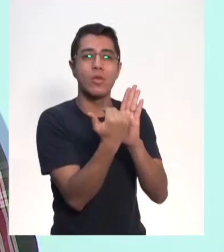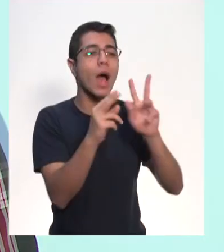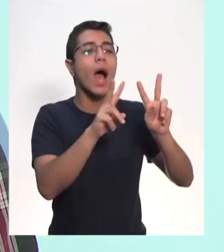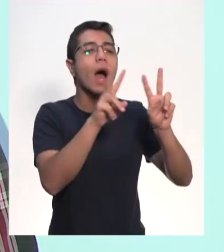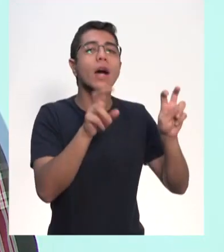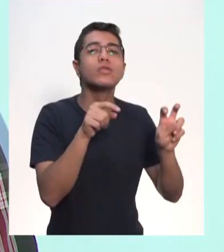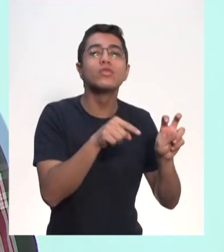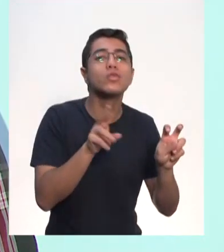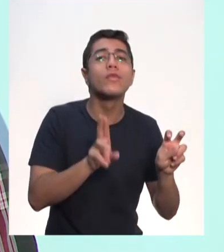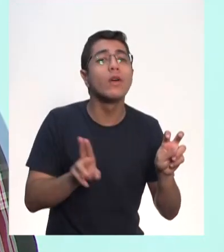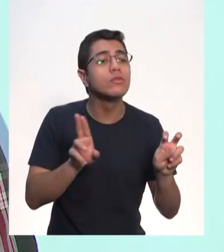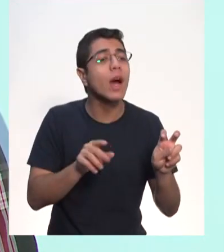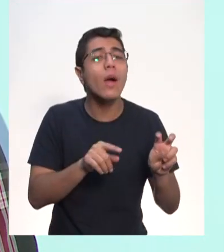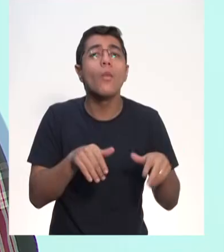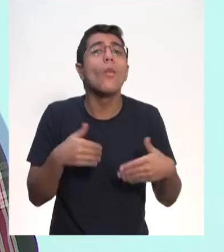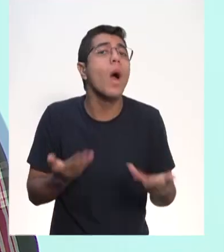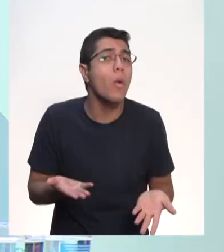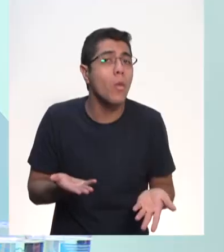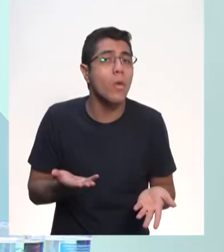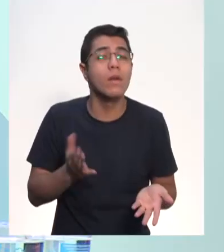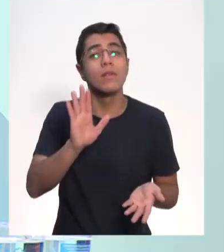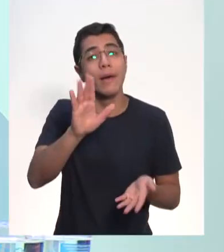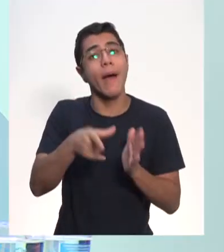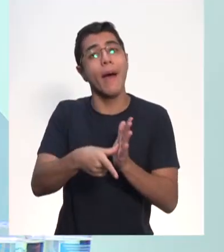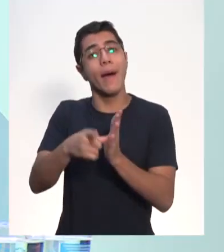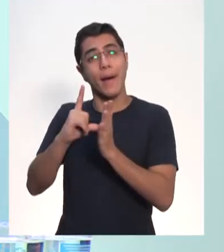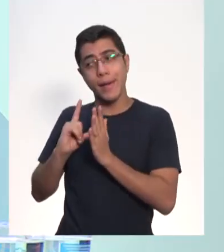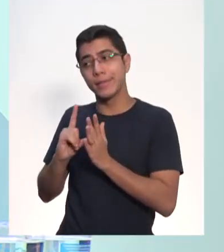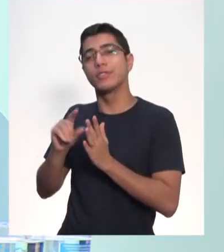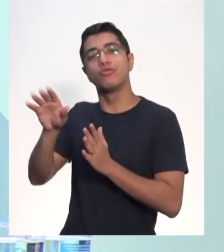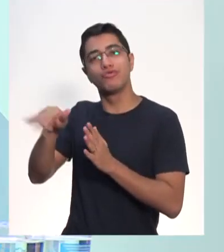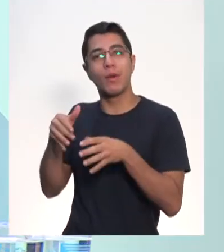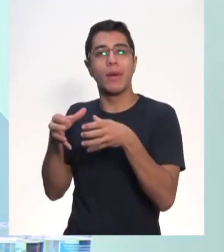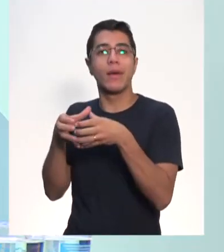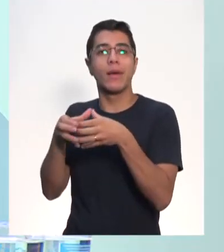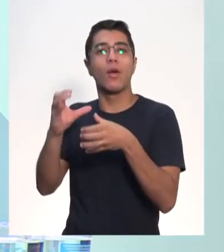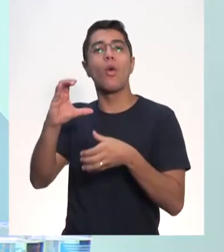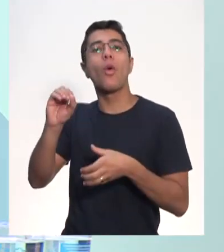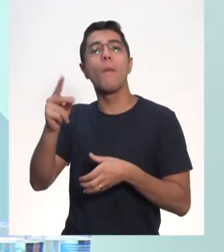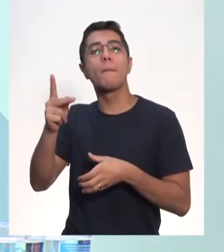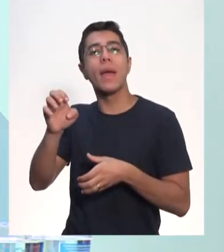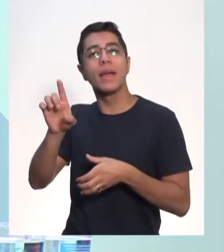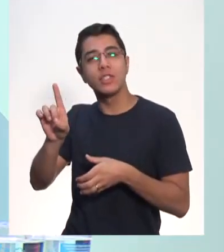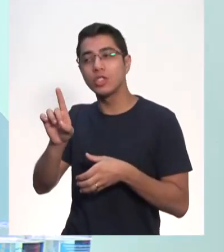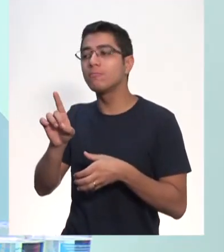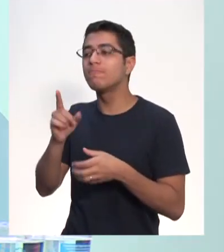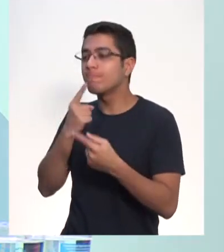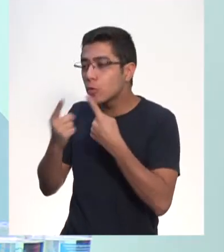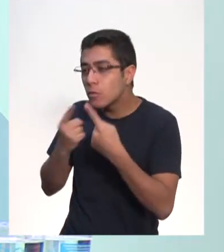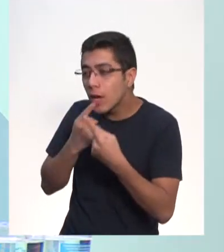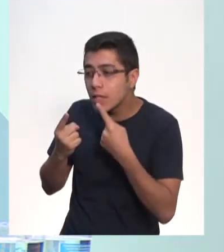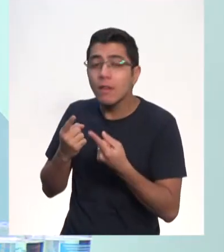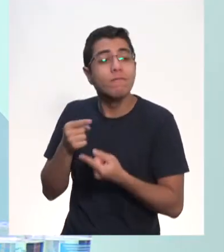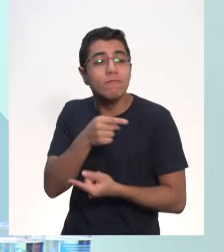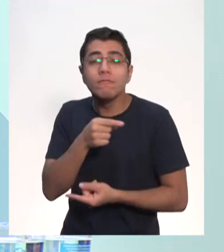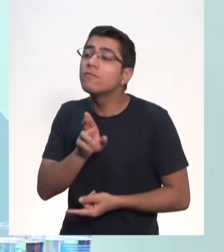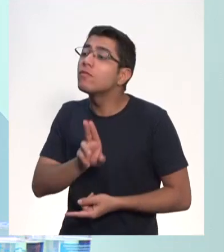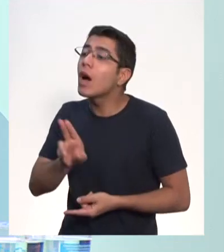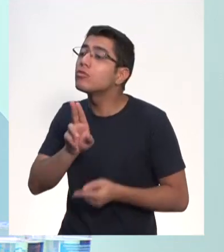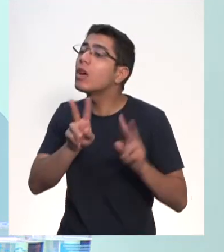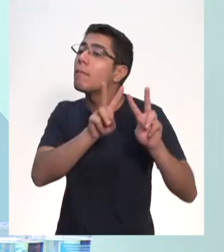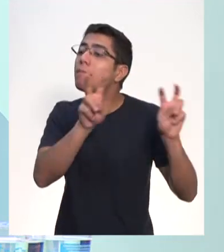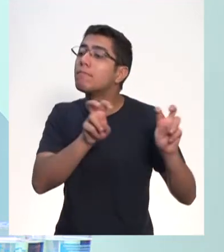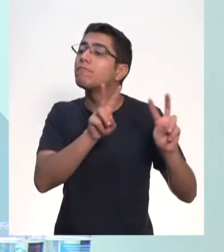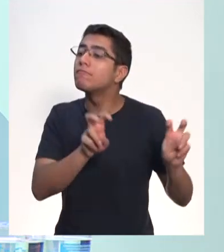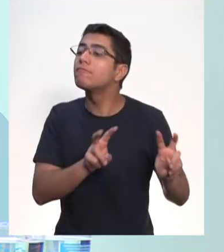conversar, dialogar com a Coped, ver quais pautas estão diretamente atreladas a algumas questões de calendário, para a gente também já colocar no